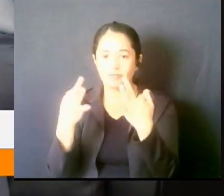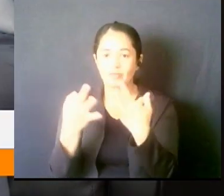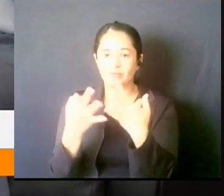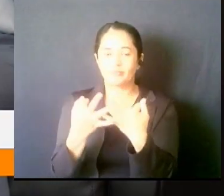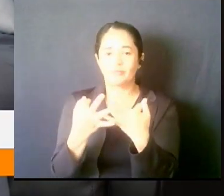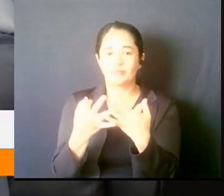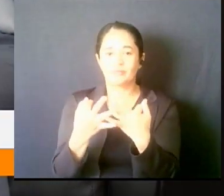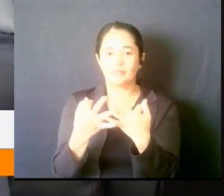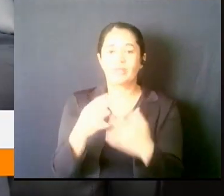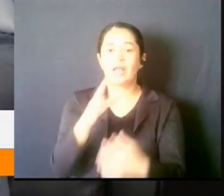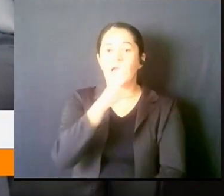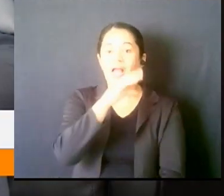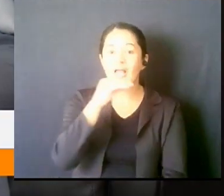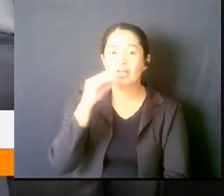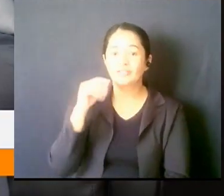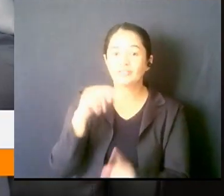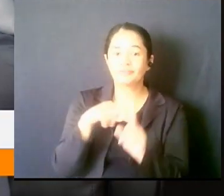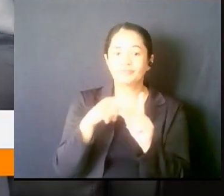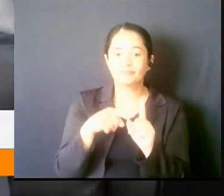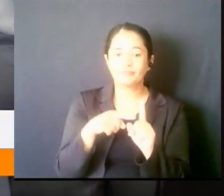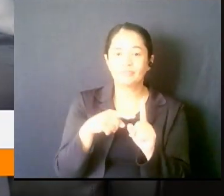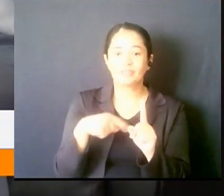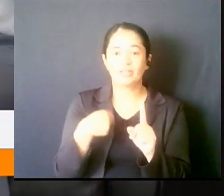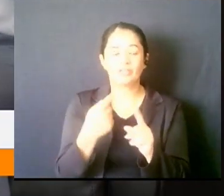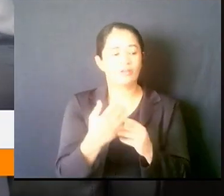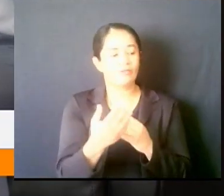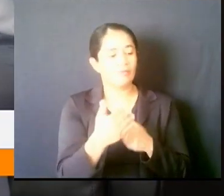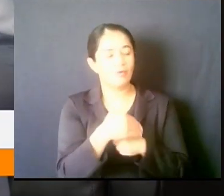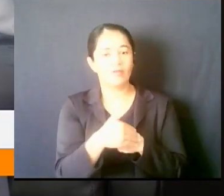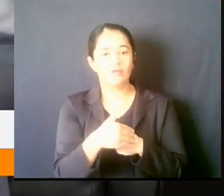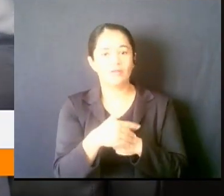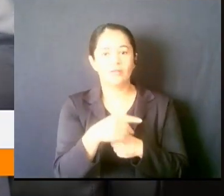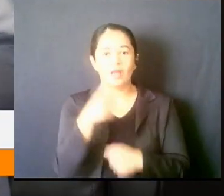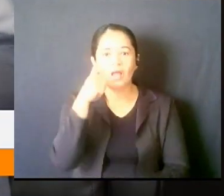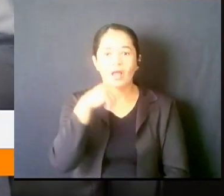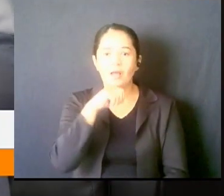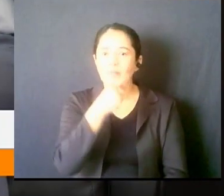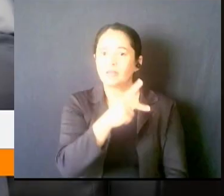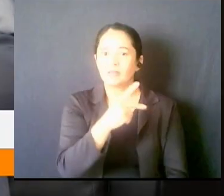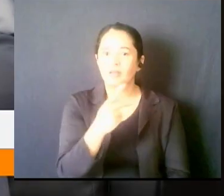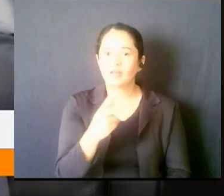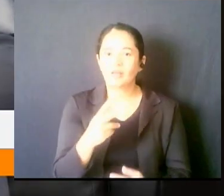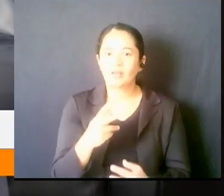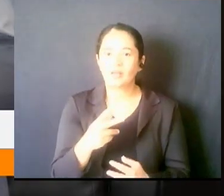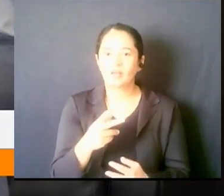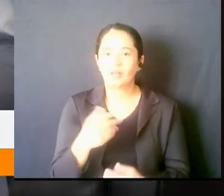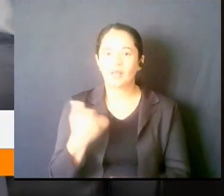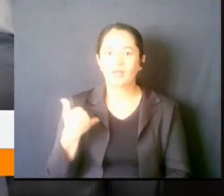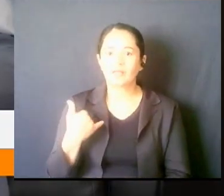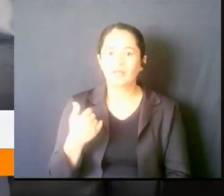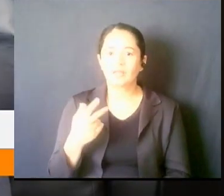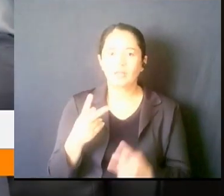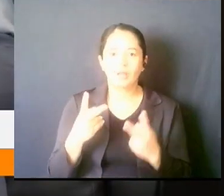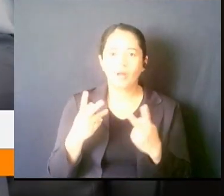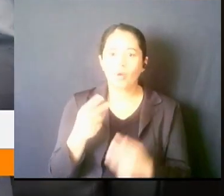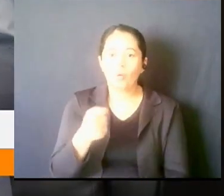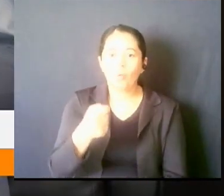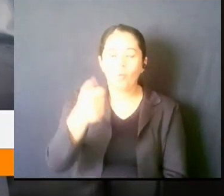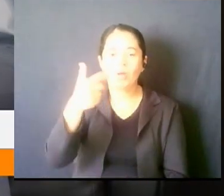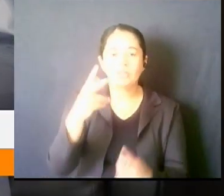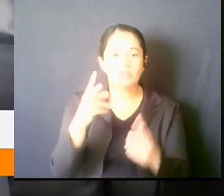gestante e a gente vai conversar com a mãe tem quase a idade da adolescente, ou seja, teve a adolescente,